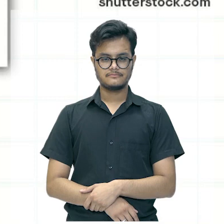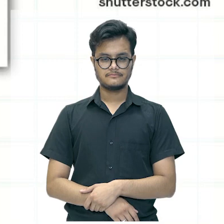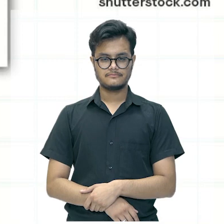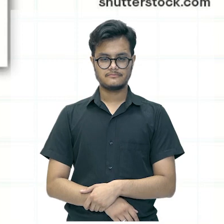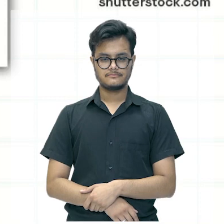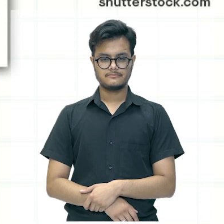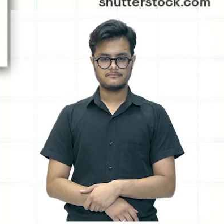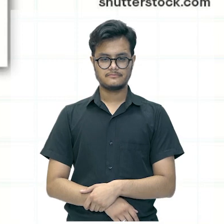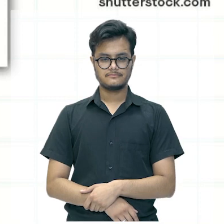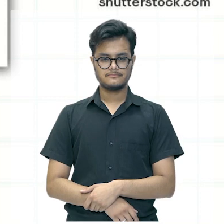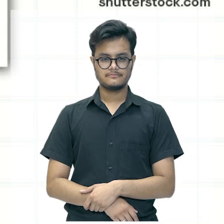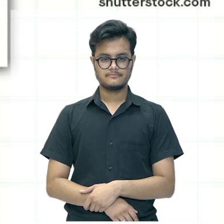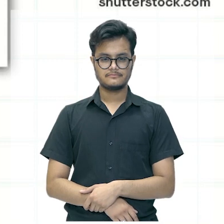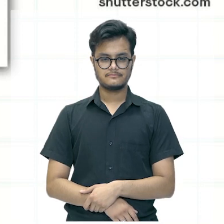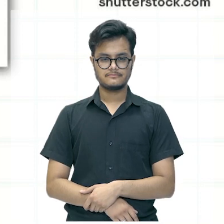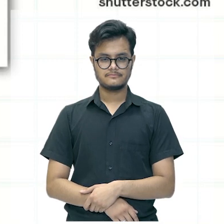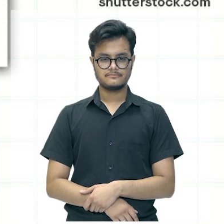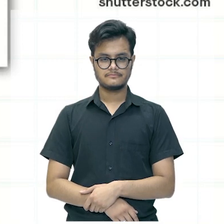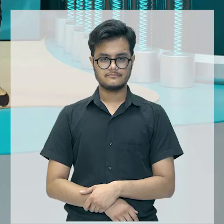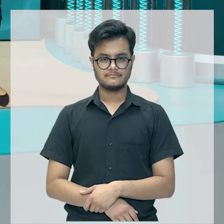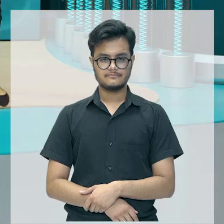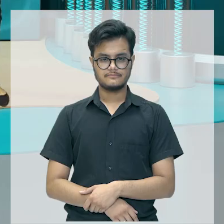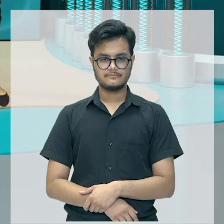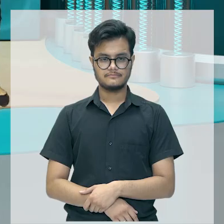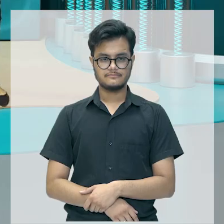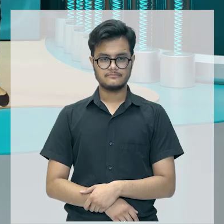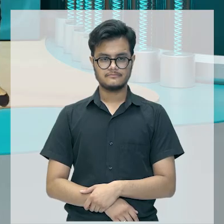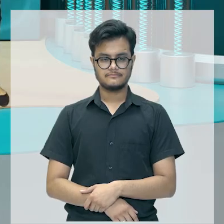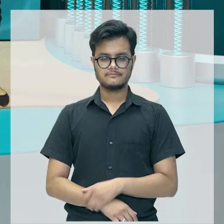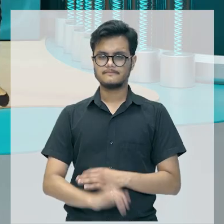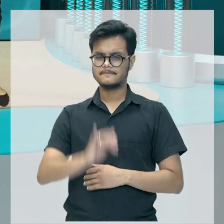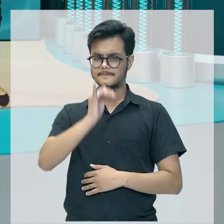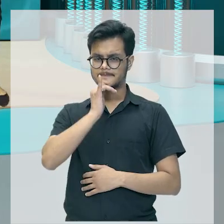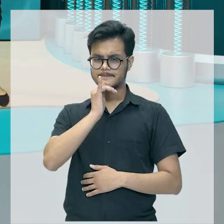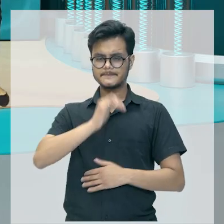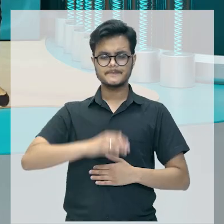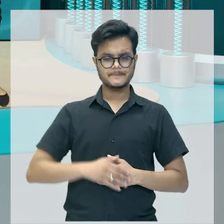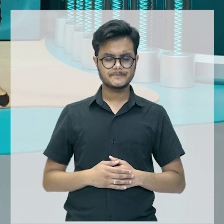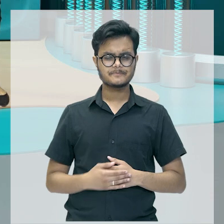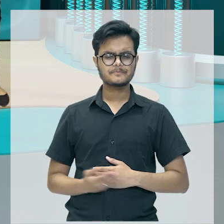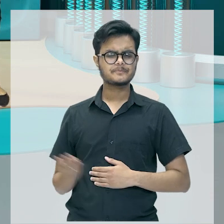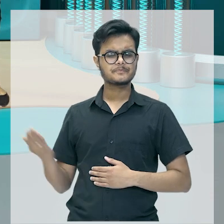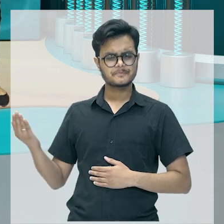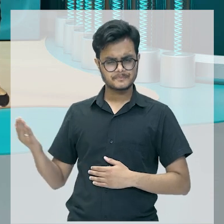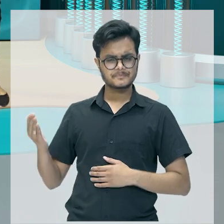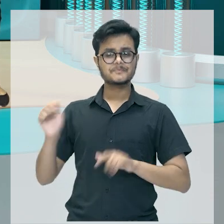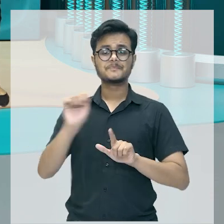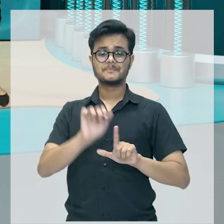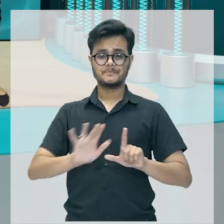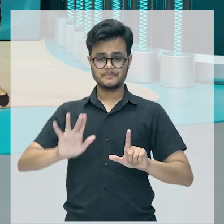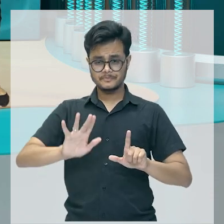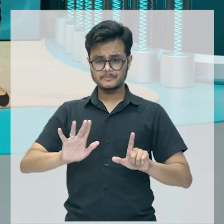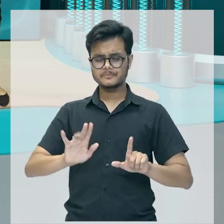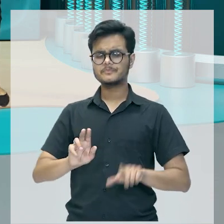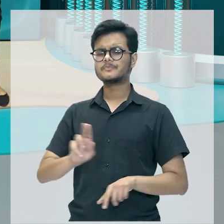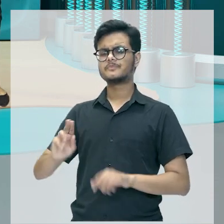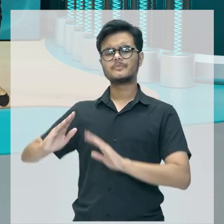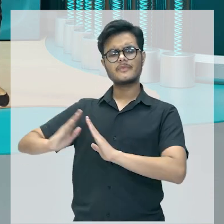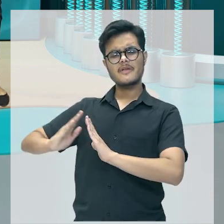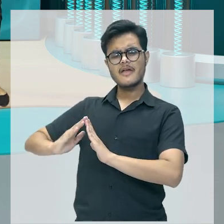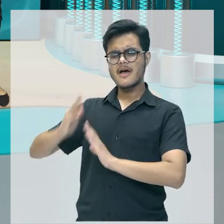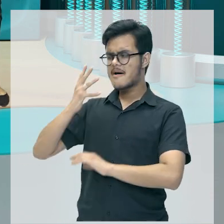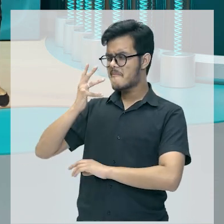o indefinite article a. Então, aqui na minha imagem, né, você está observando uma